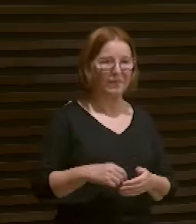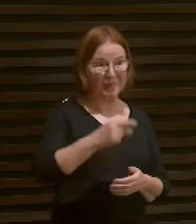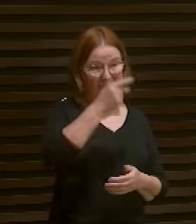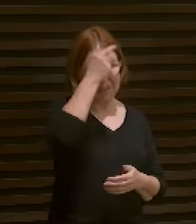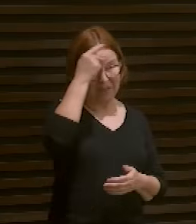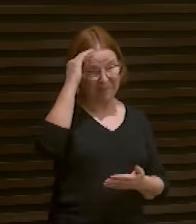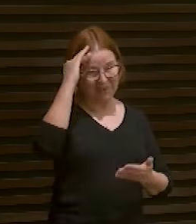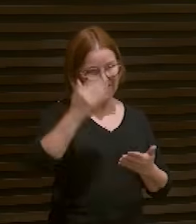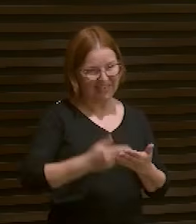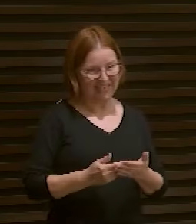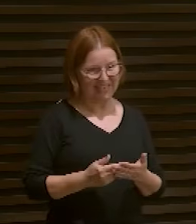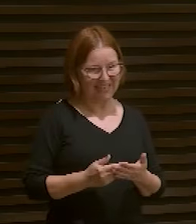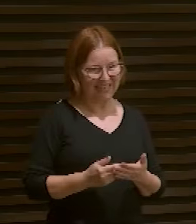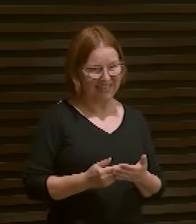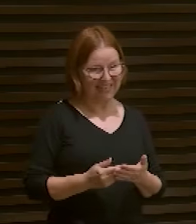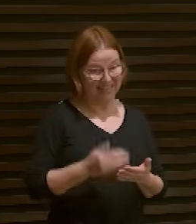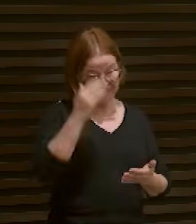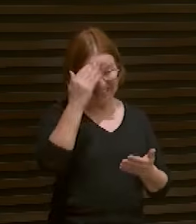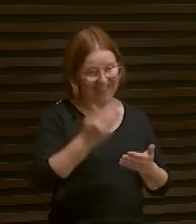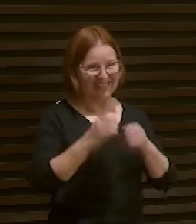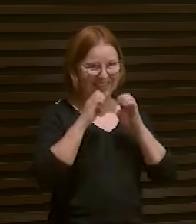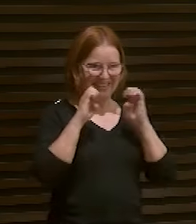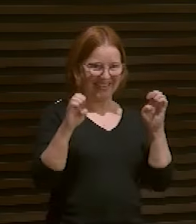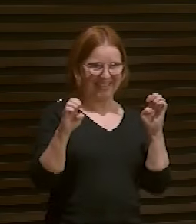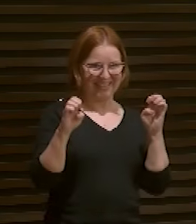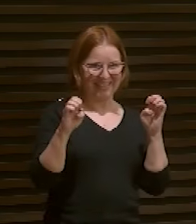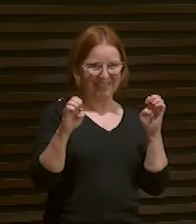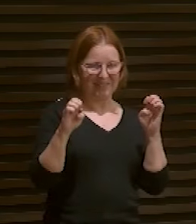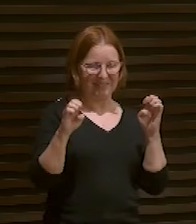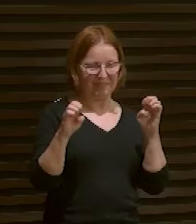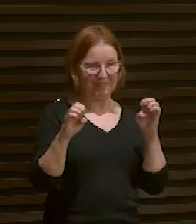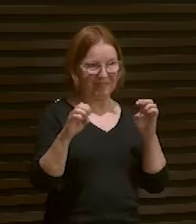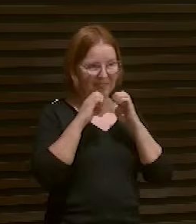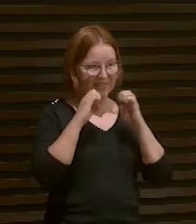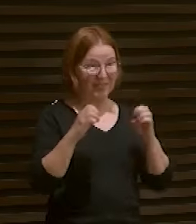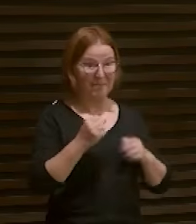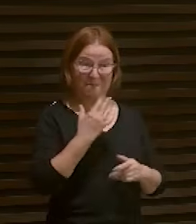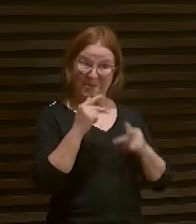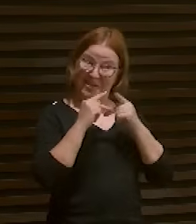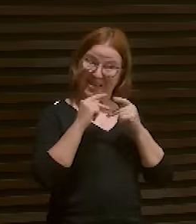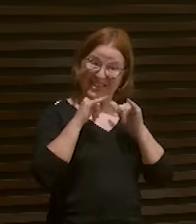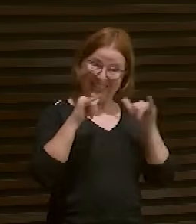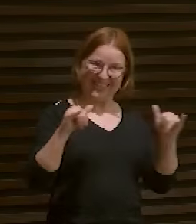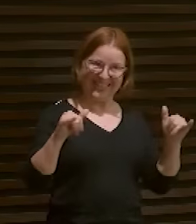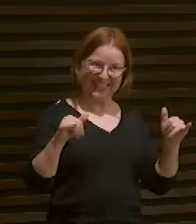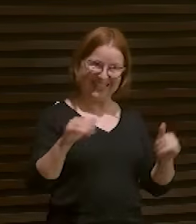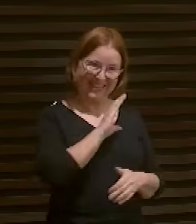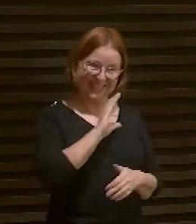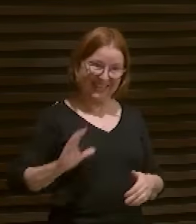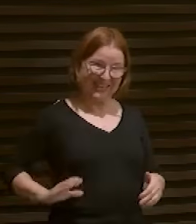creu no Evangelho, e Evangelho é a boa notícia de que Cristo morreu na